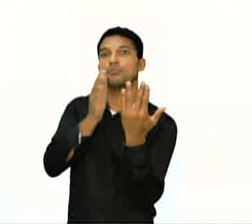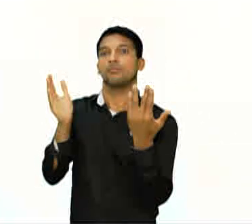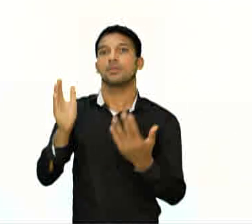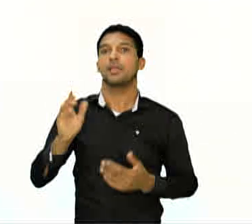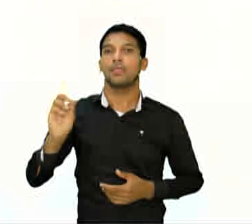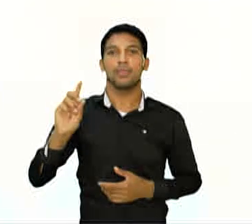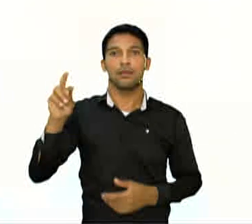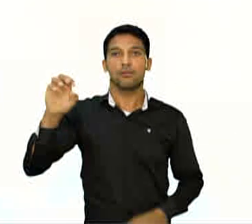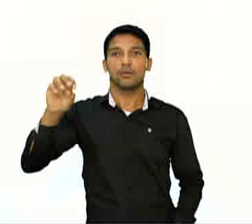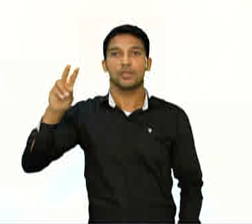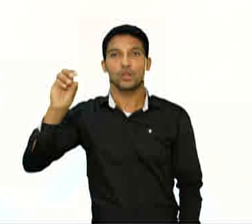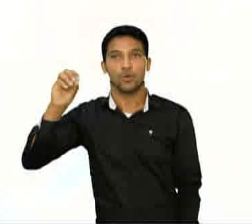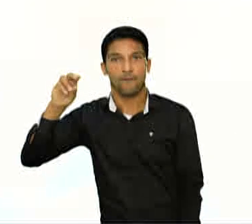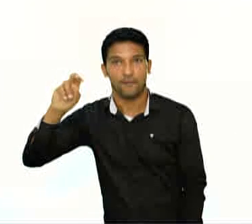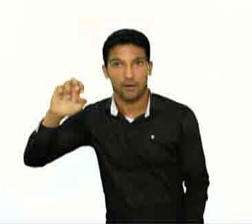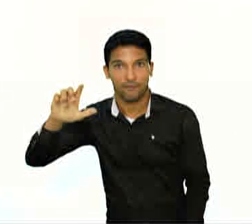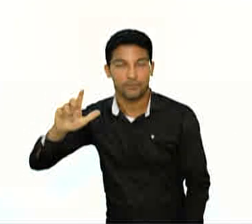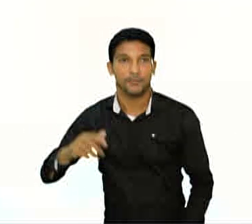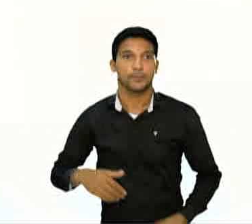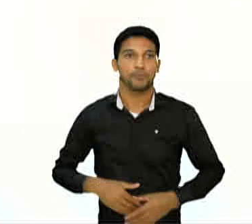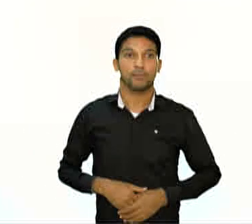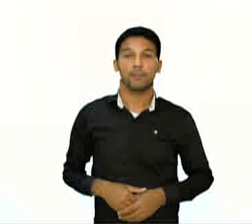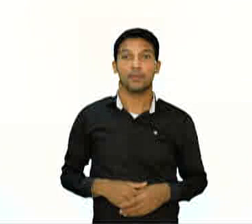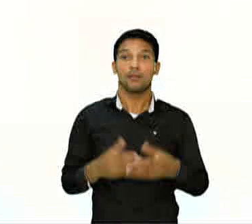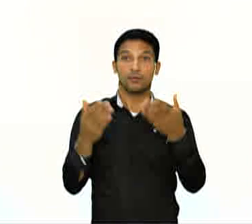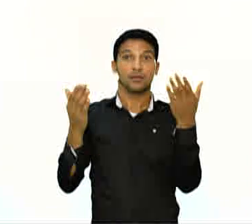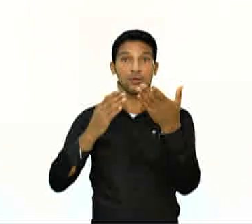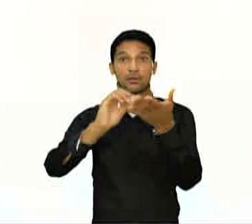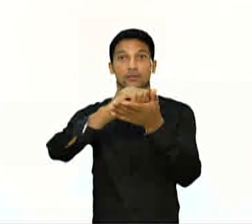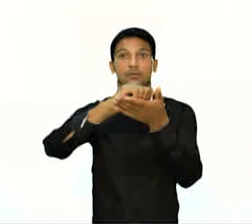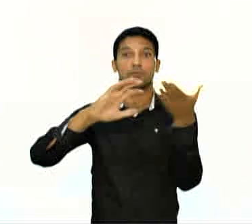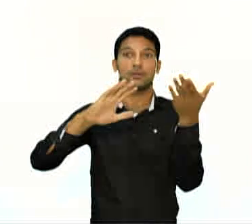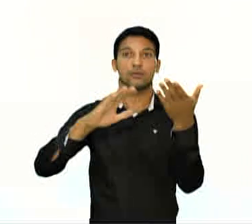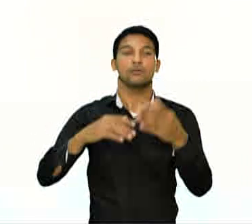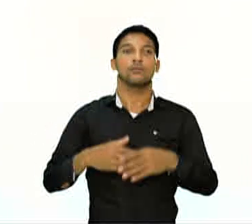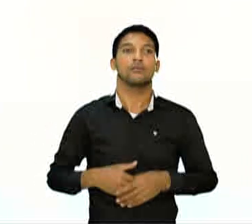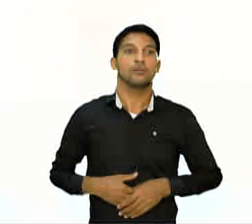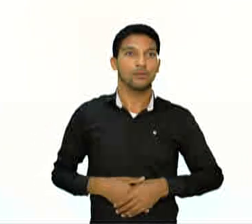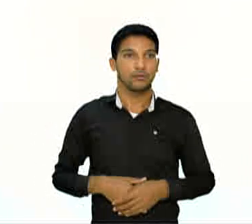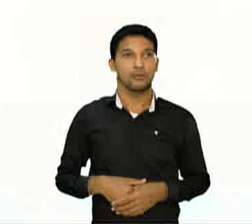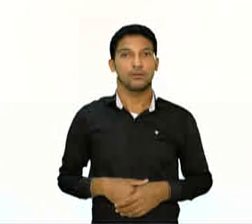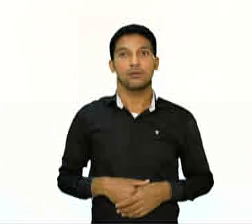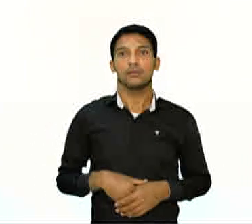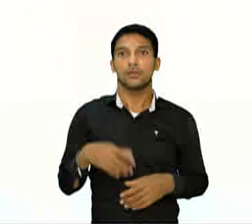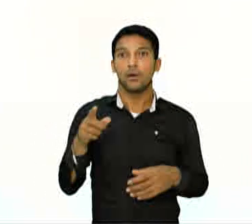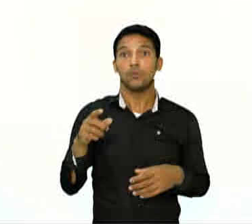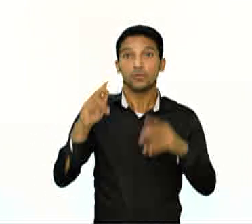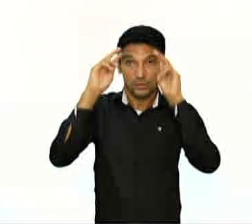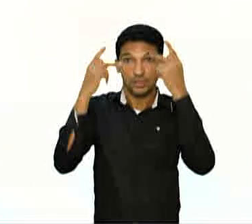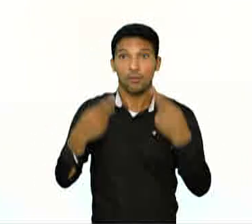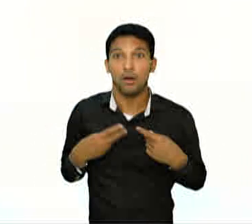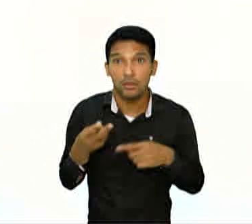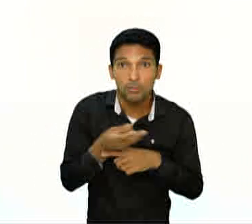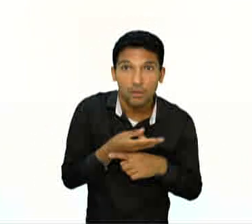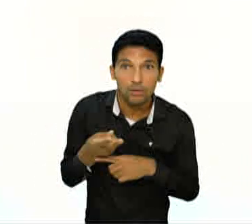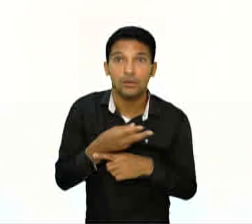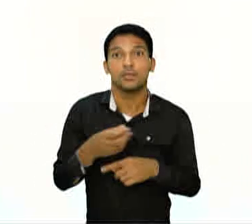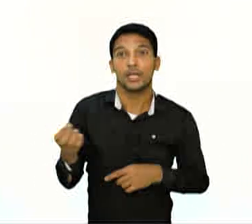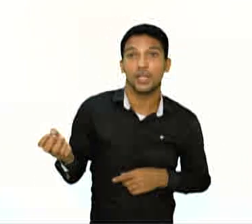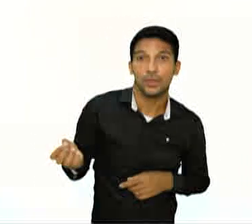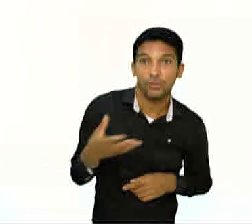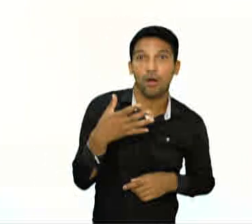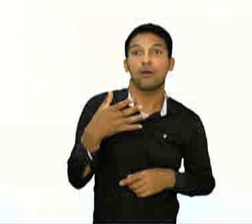da UDESC adaptada, nós vamos fazer o seguinte. A procura por novas fontes renováveis de energia surge